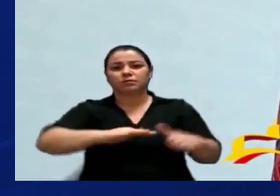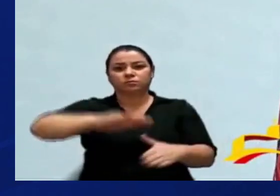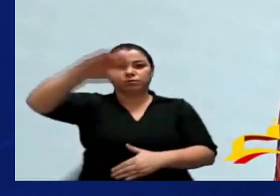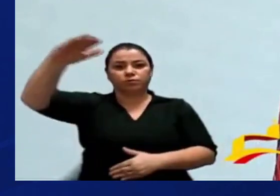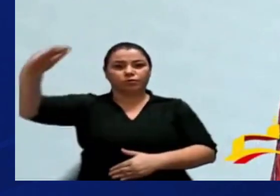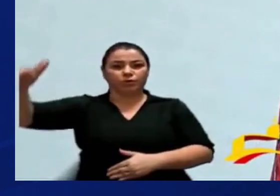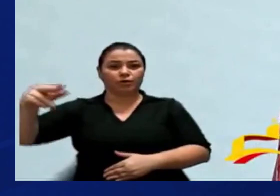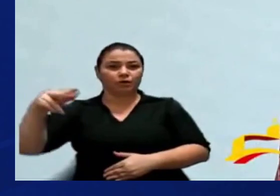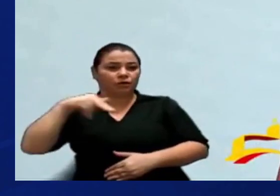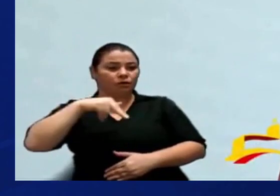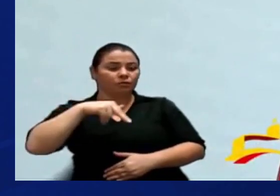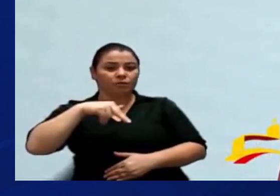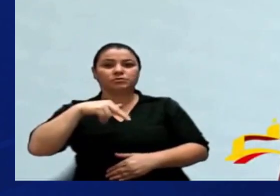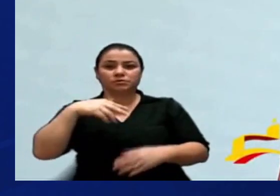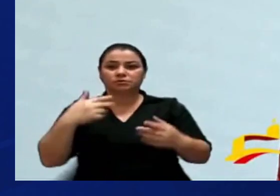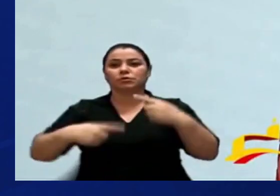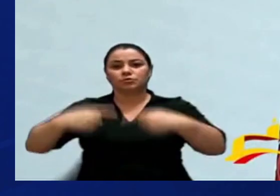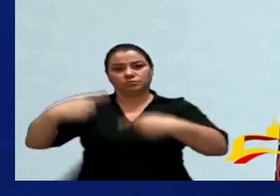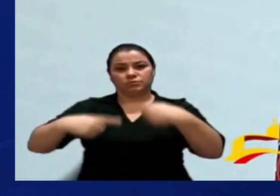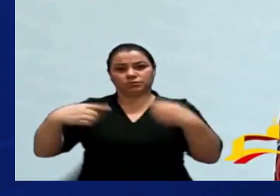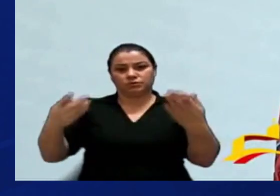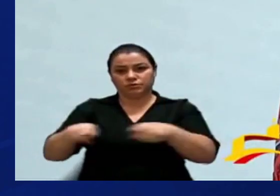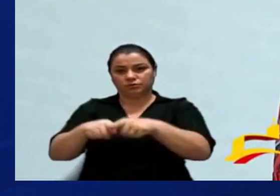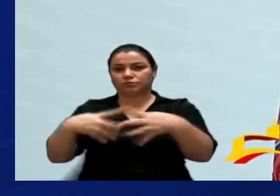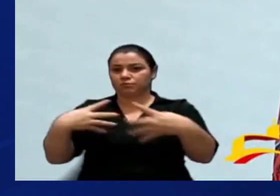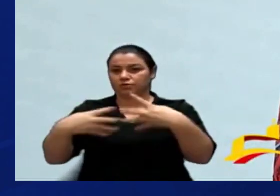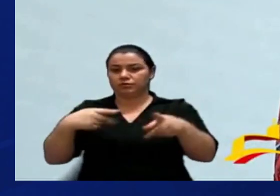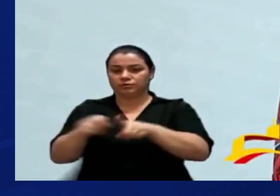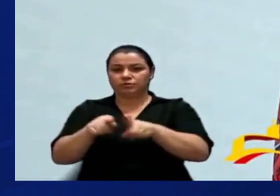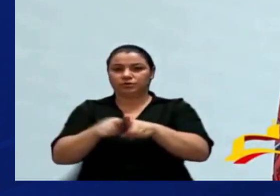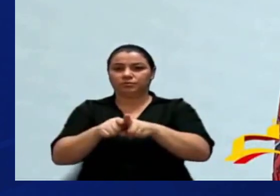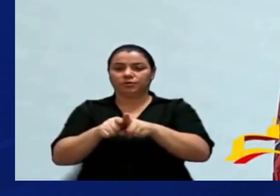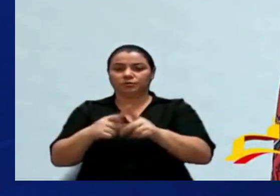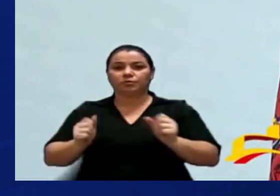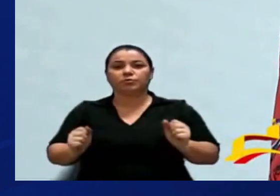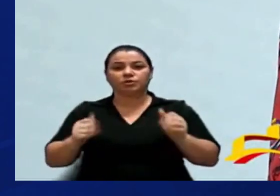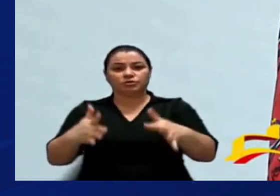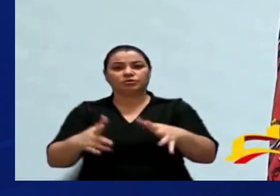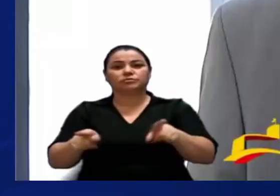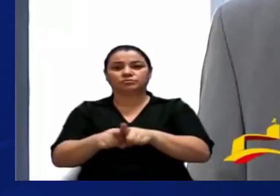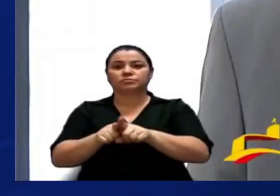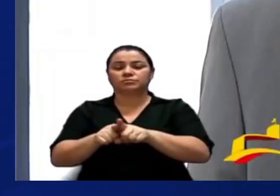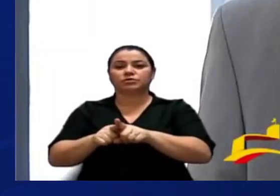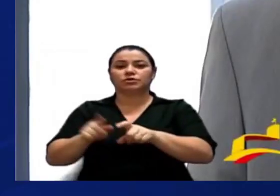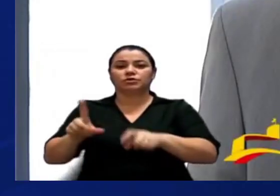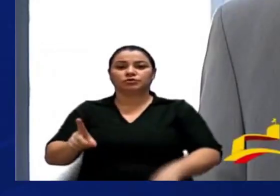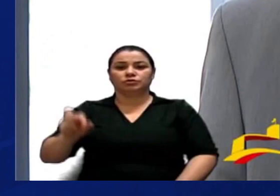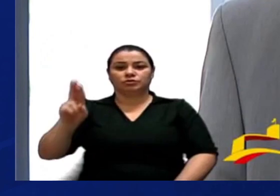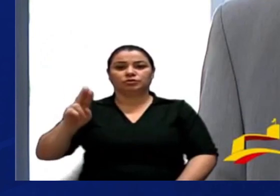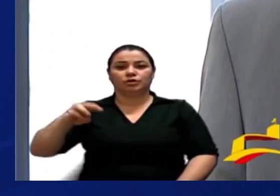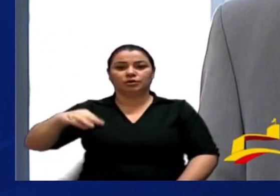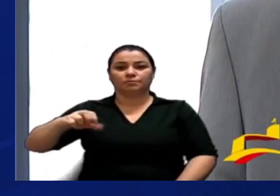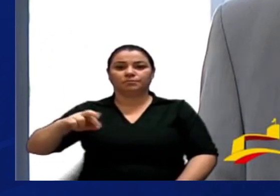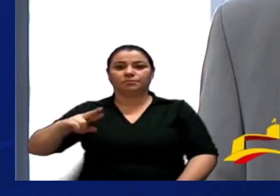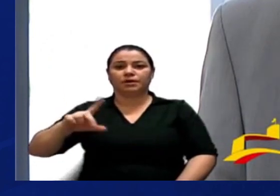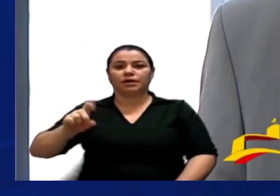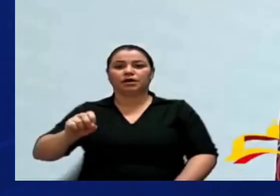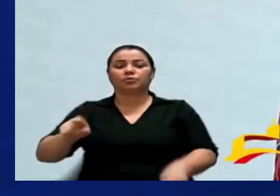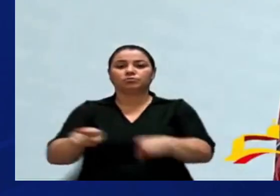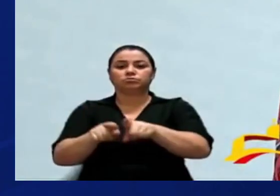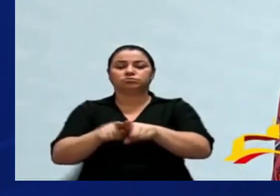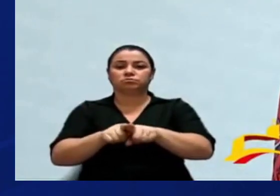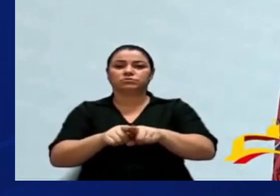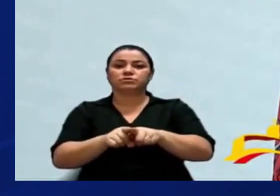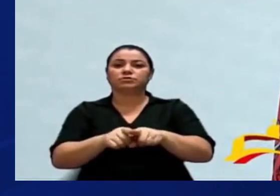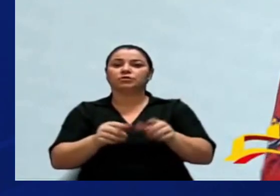Nós vamos discutir daqui a pouco, e o Ministério Público também entrou com ação, o doutor Marum, com relação à marginal direita